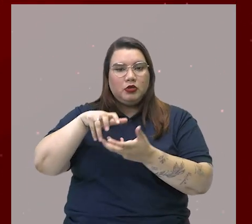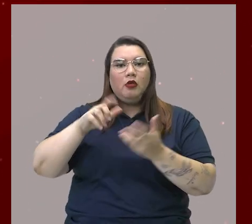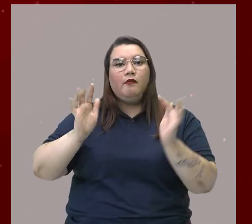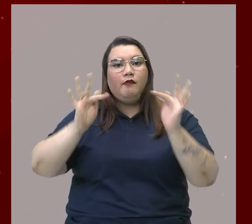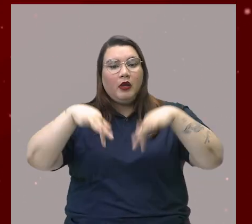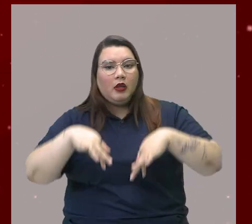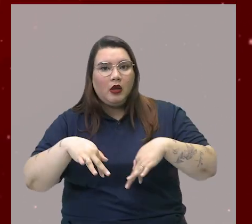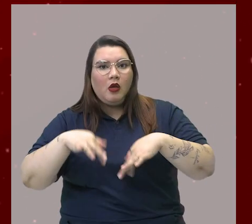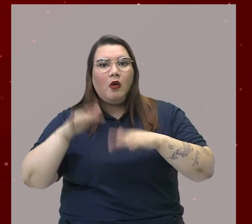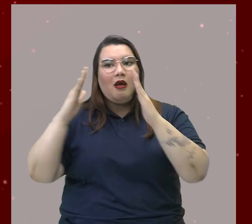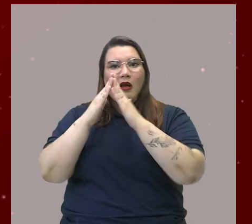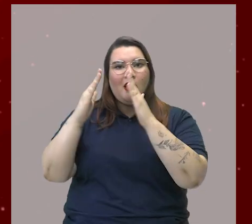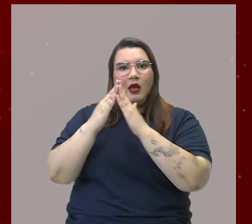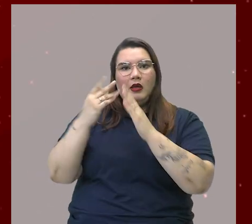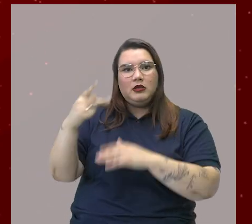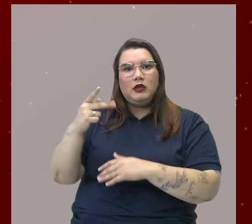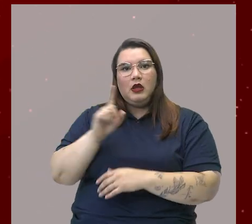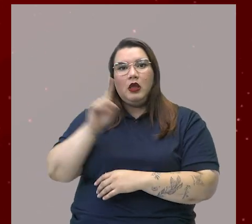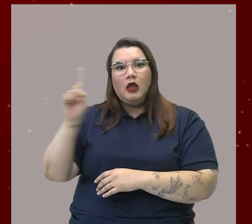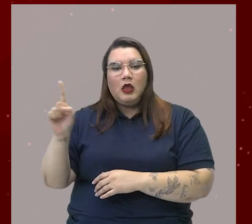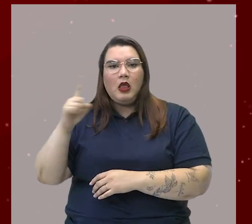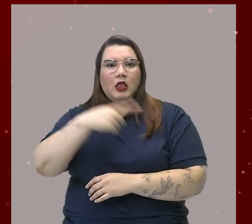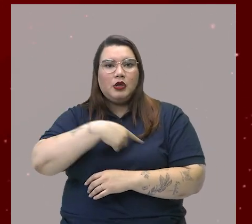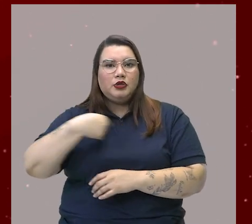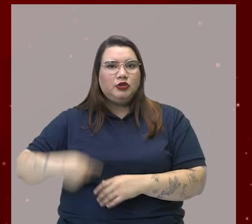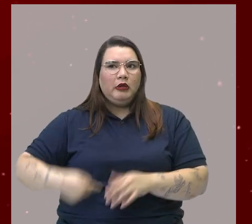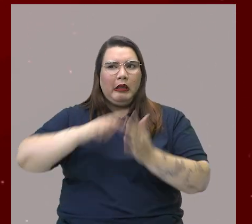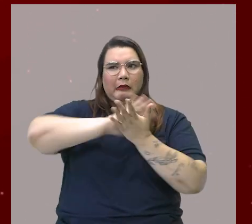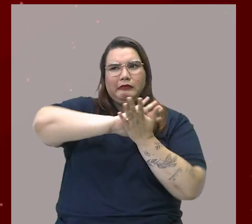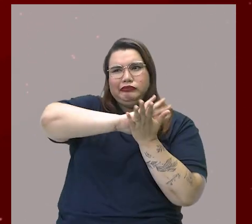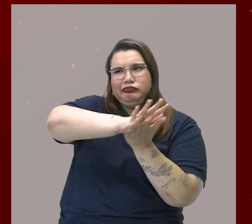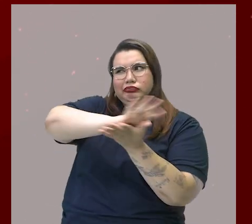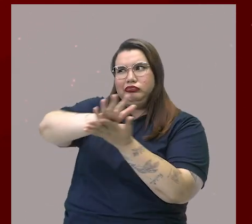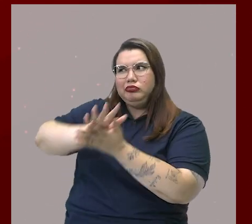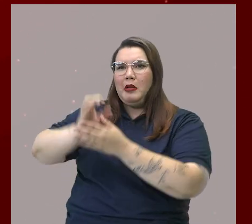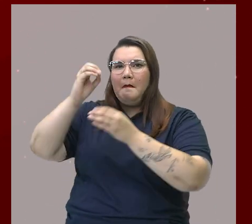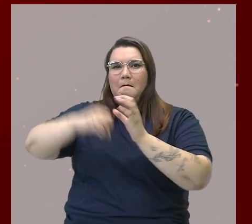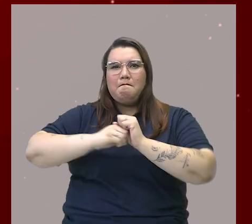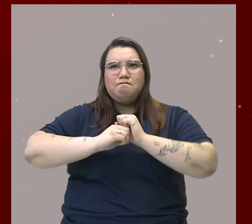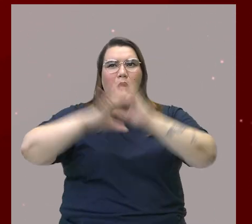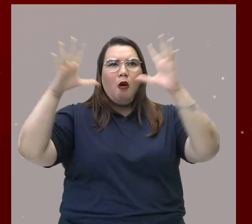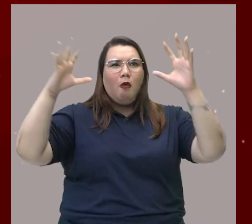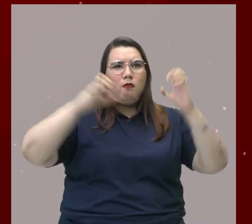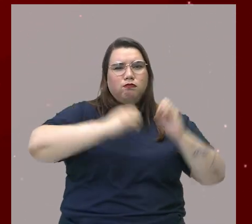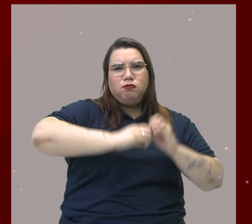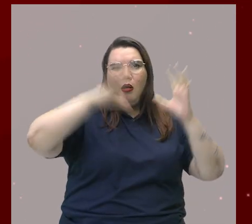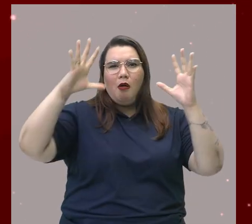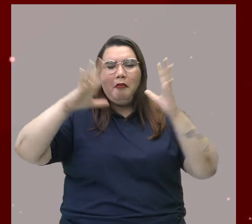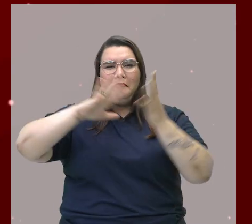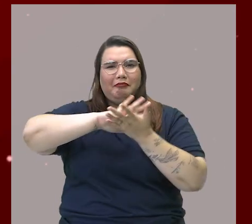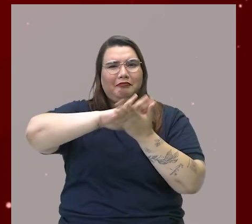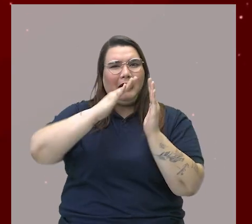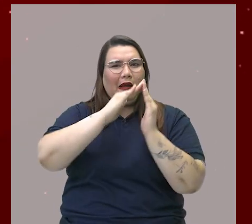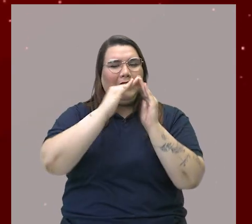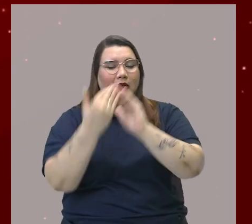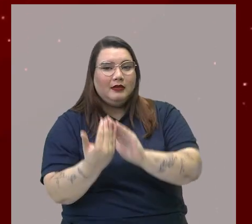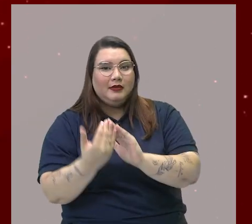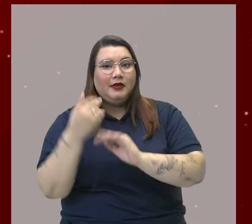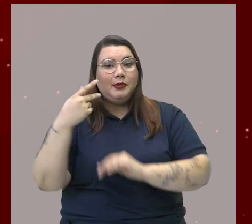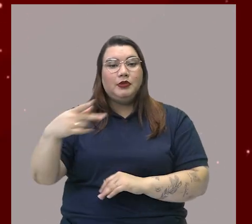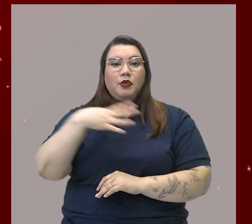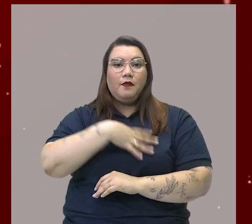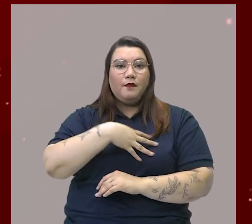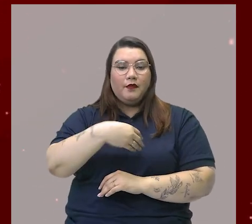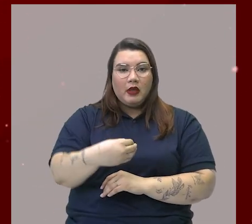casa de Planck, em Berlim, foi completamente destruída pelos ataques de bombardeiros aliados. No mesmo ano, seu